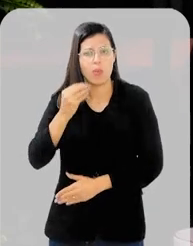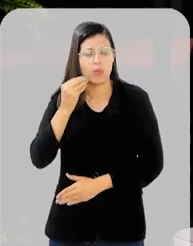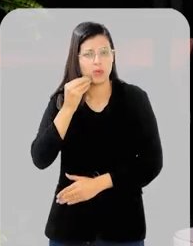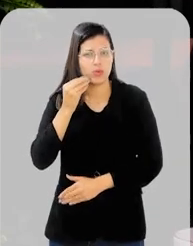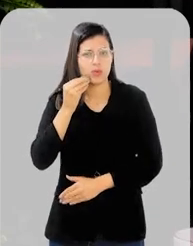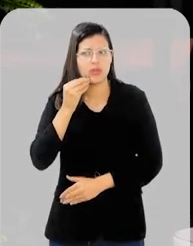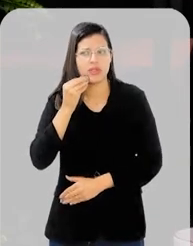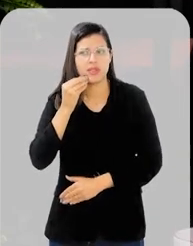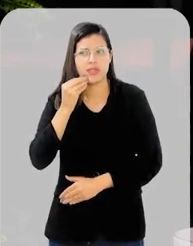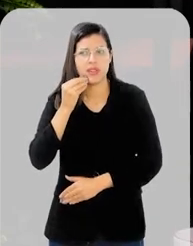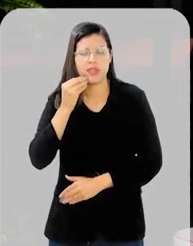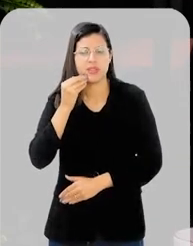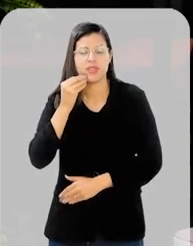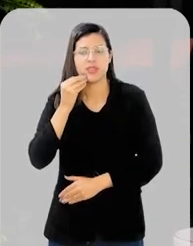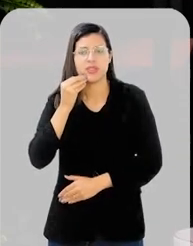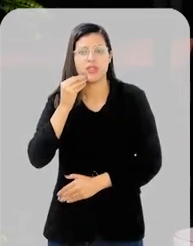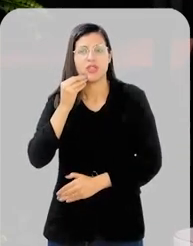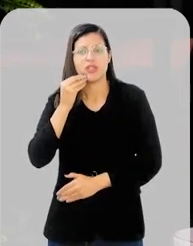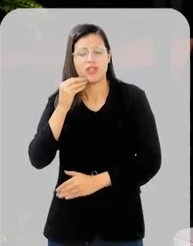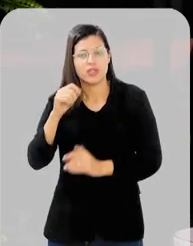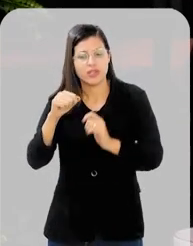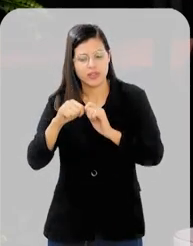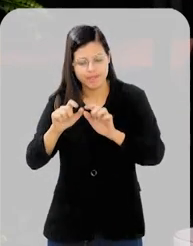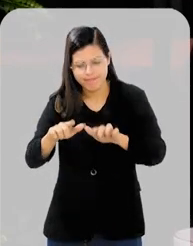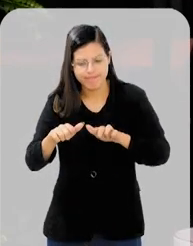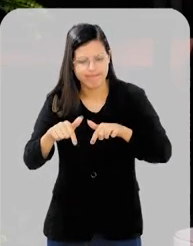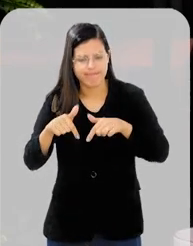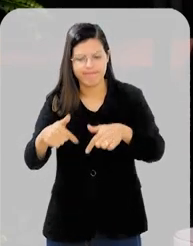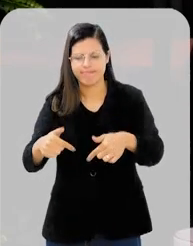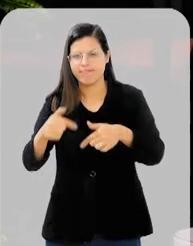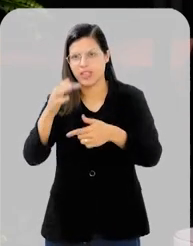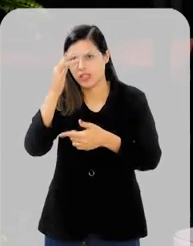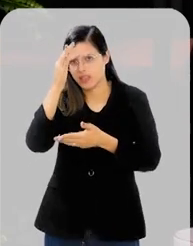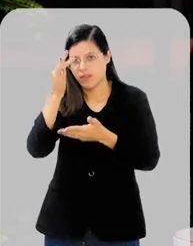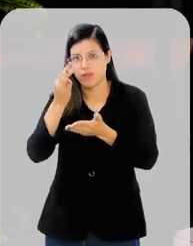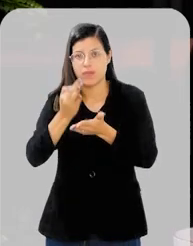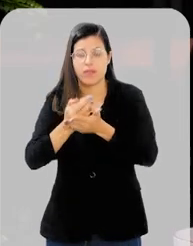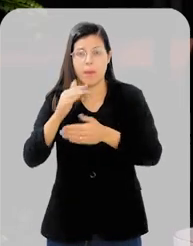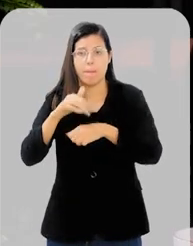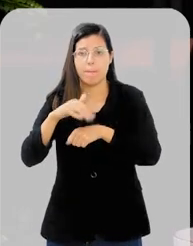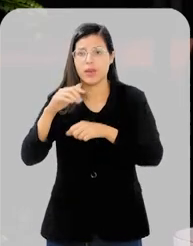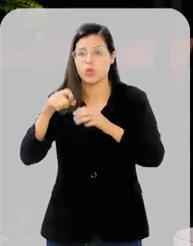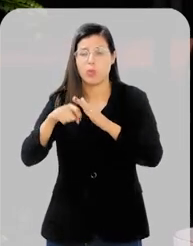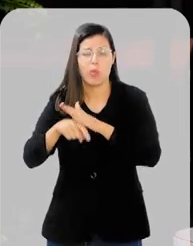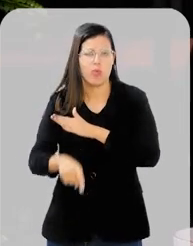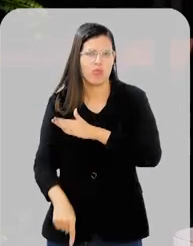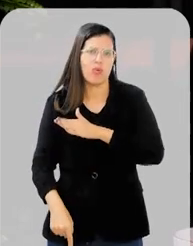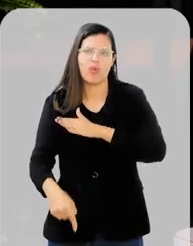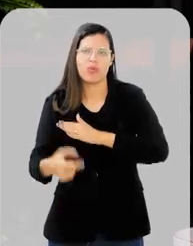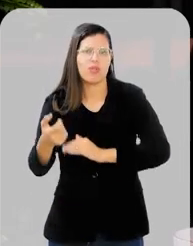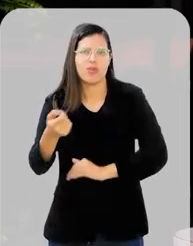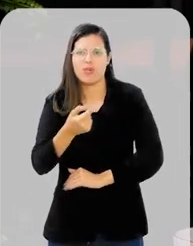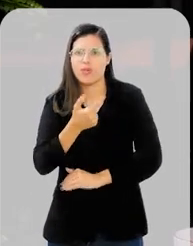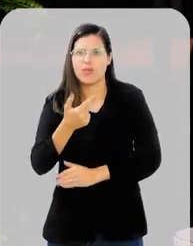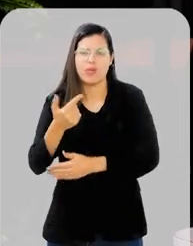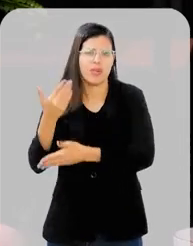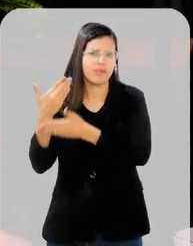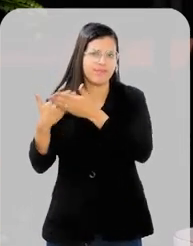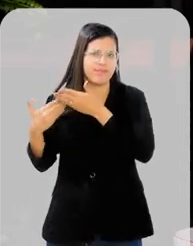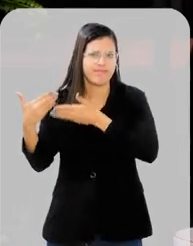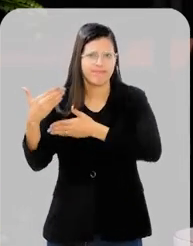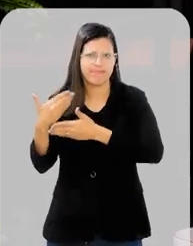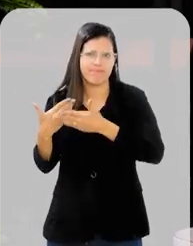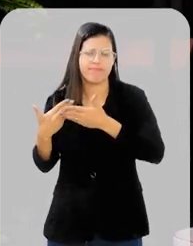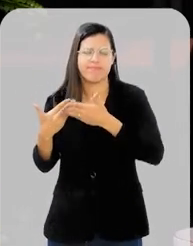oportunidade de concretizar essa fé de forma muito mais profunda do que em outros momentos que eu vivi na